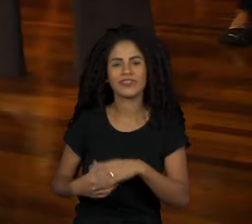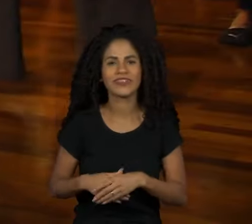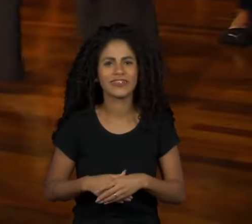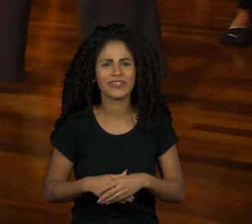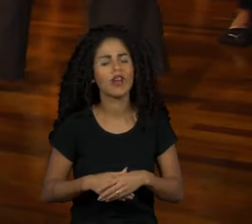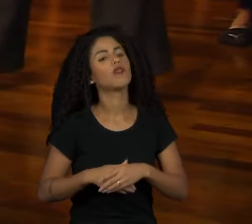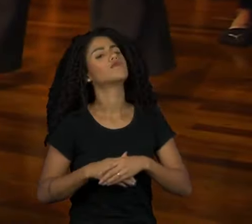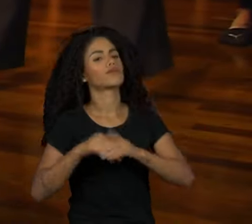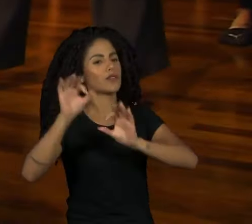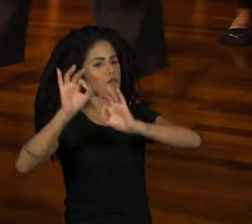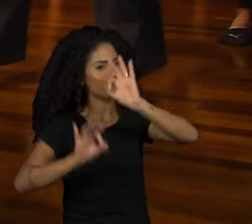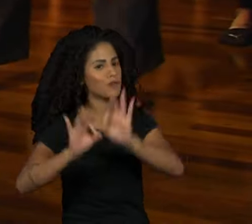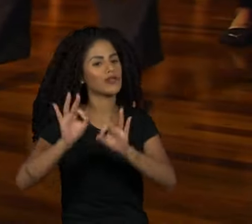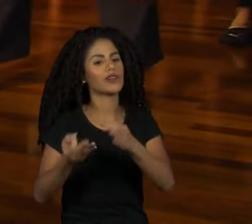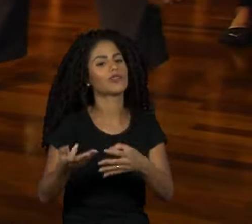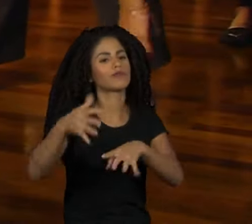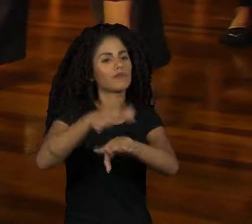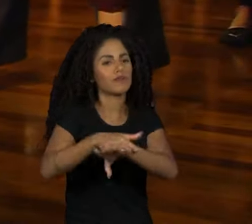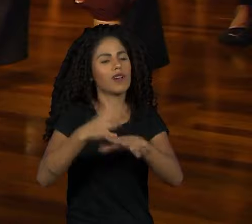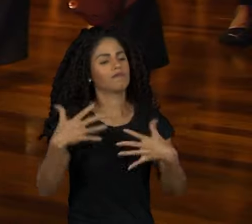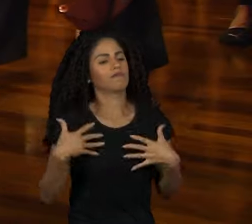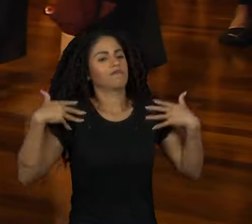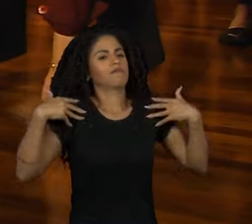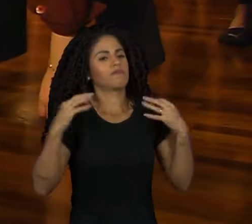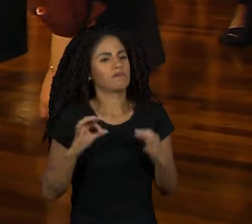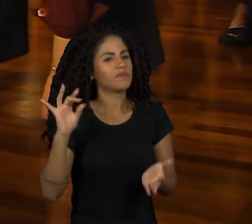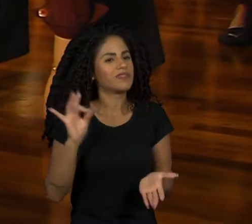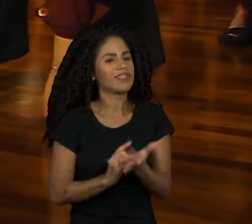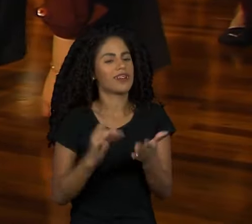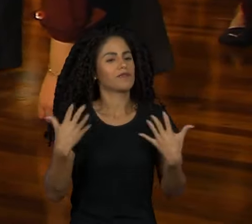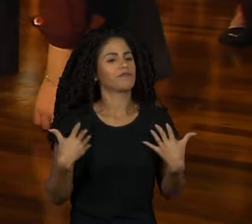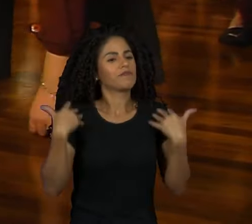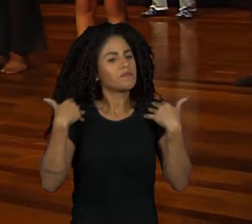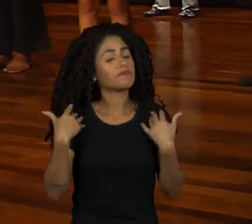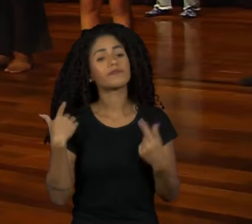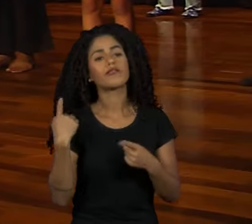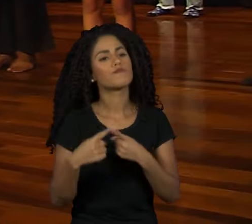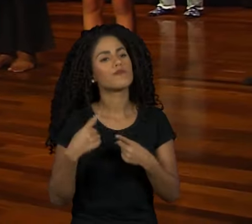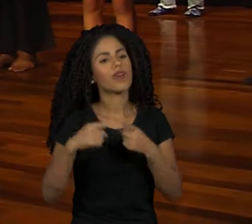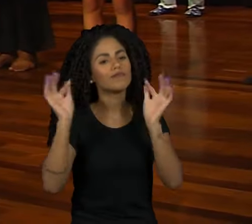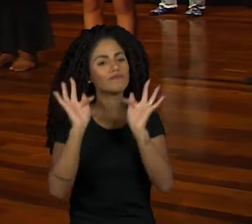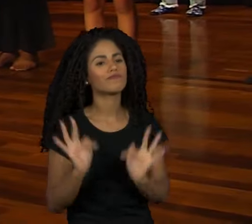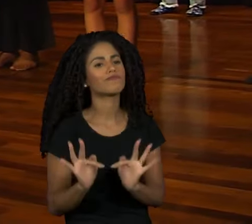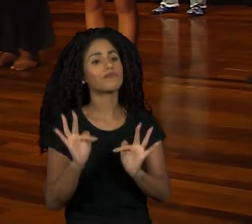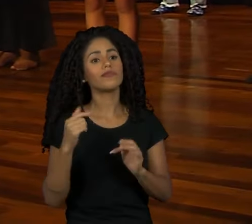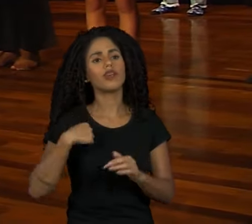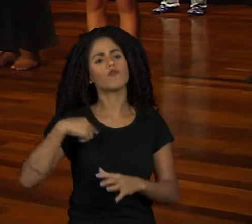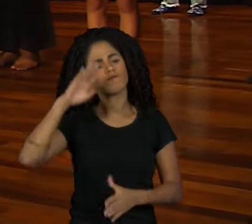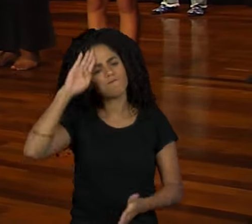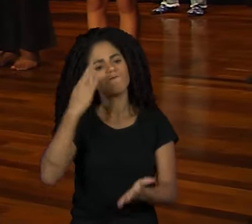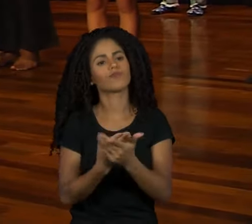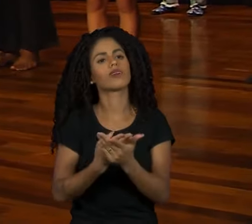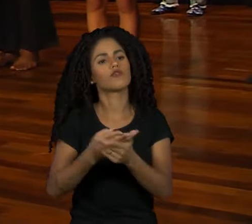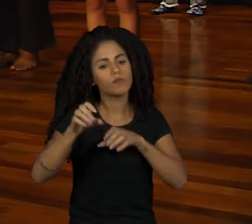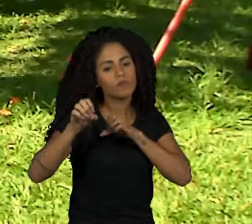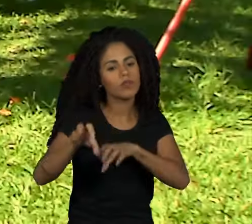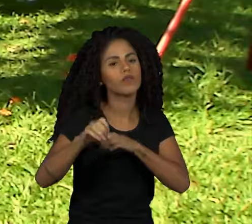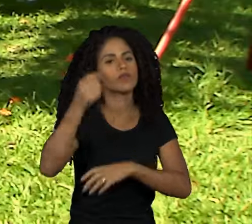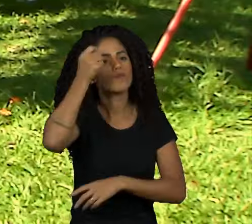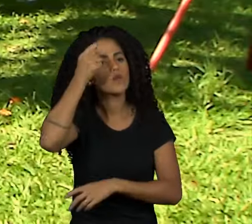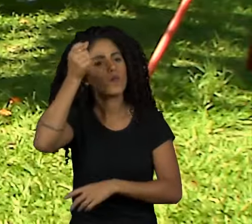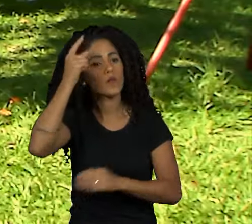muito inclusivo e isso me enche de orgulho e me traz muita felicidade, porque eu realmente acredito na arte, na educação e na cultura.